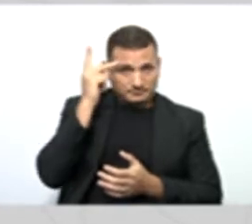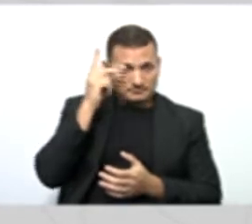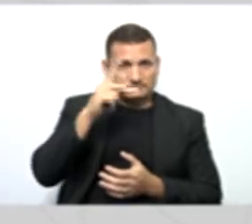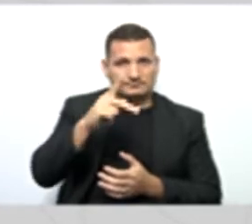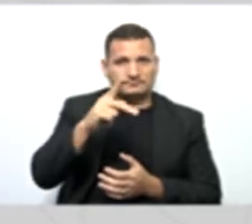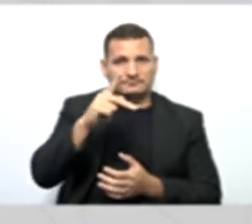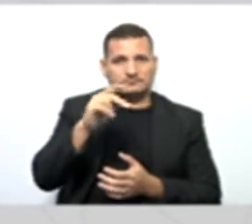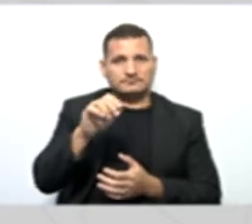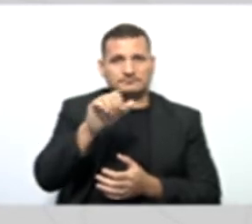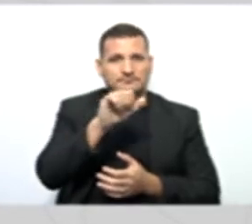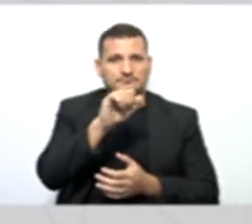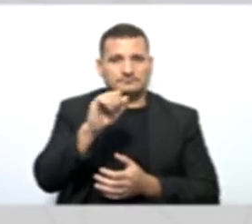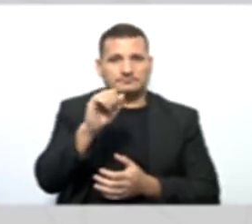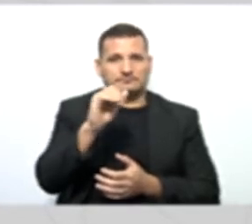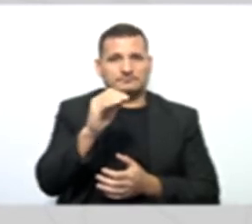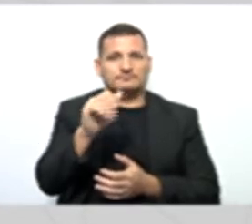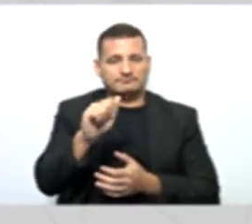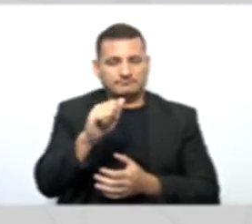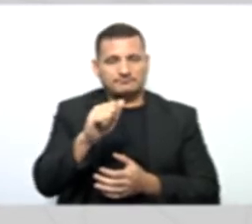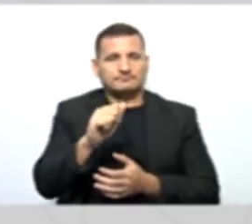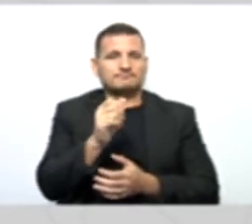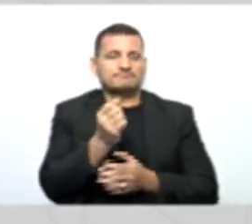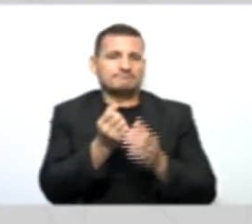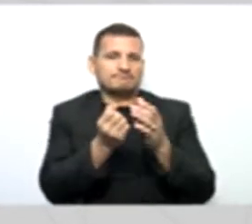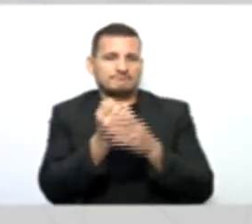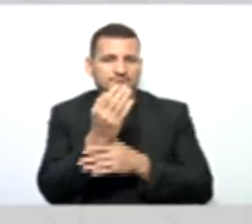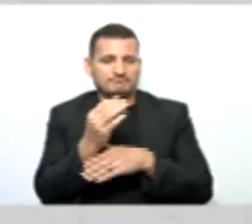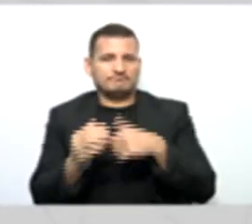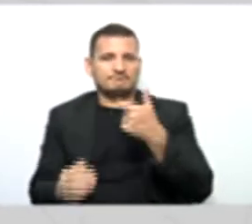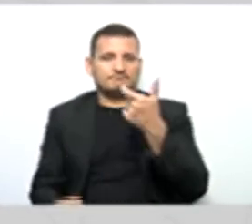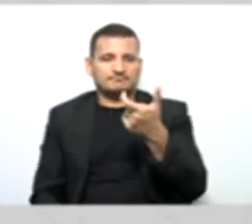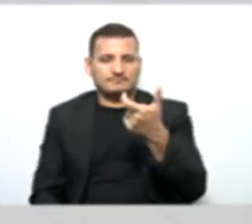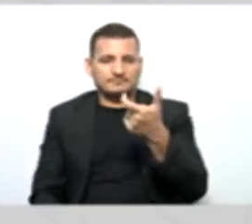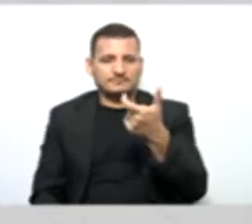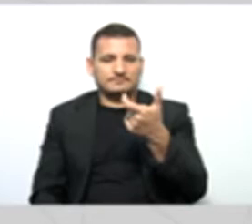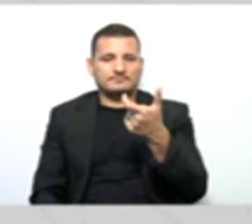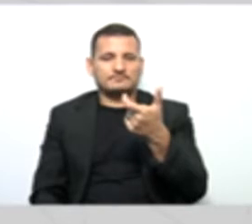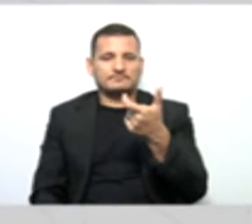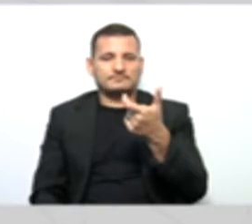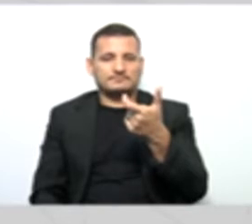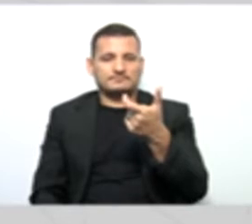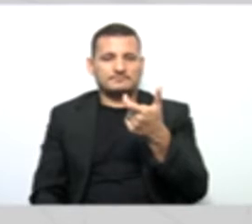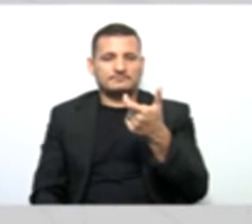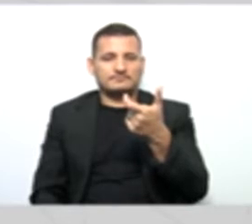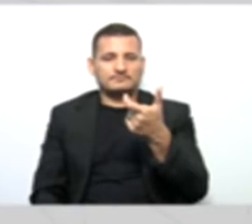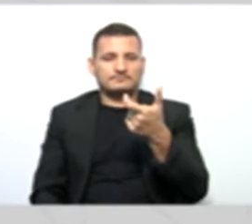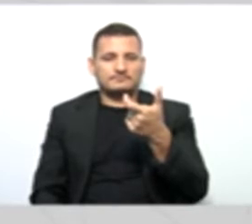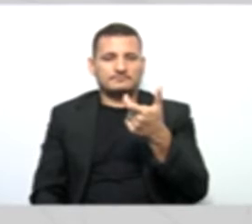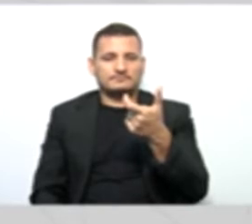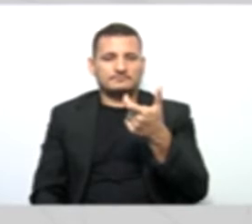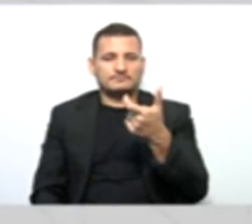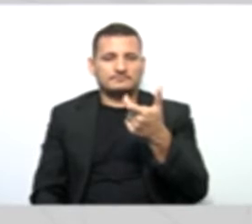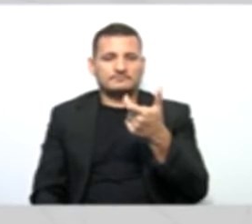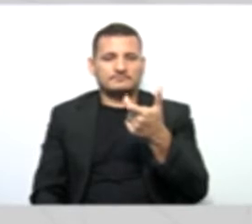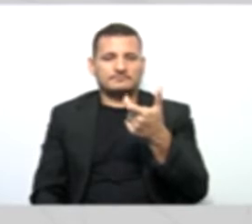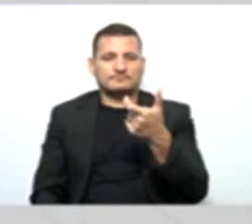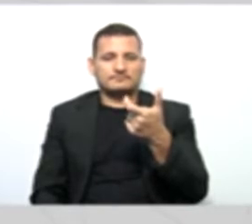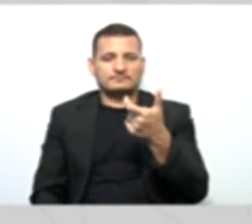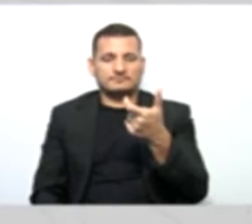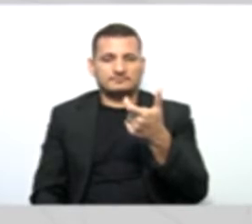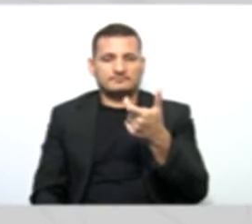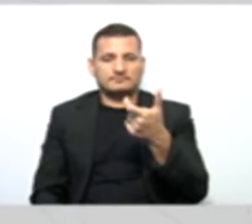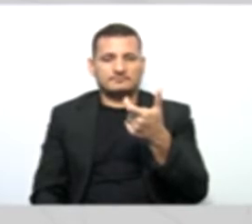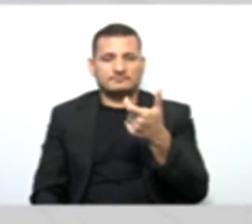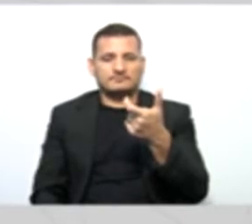você teve que definir o nome para essa classe, ok? Class Pessoa. O nome padrão que nós